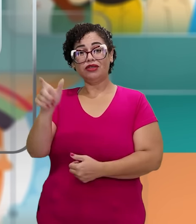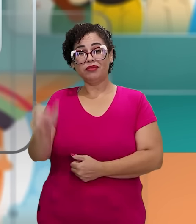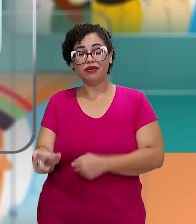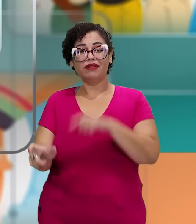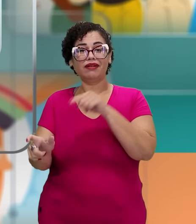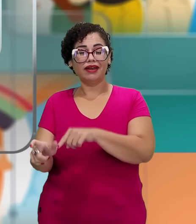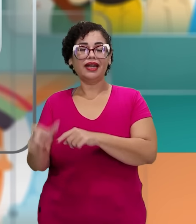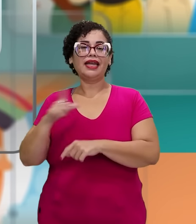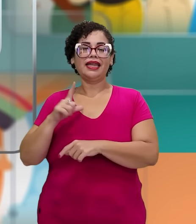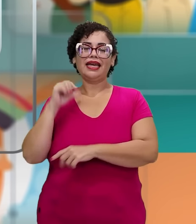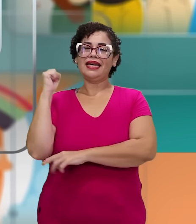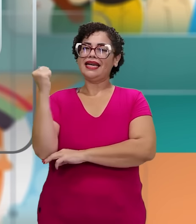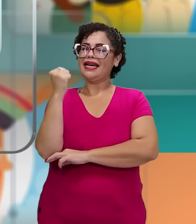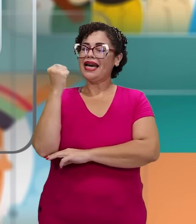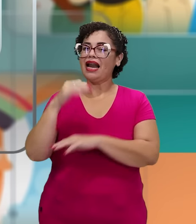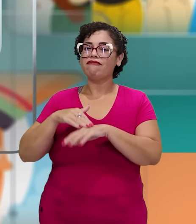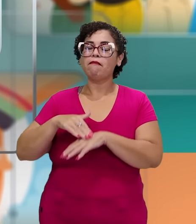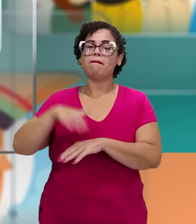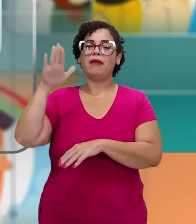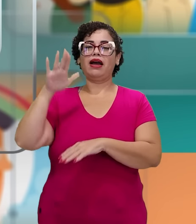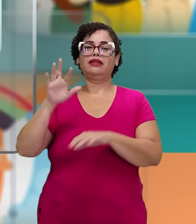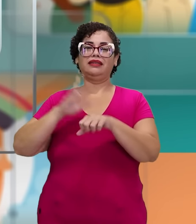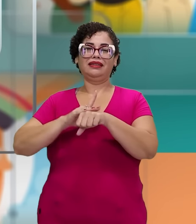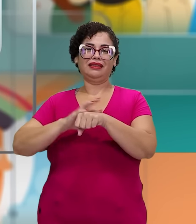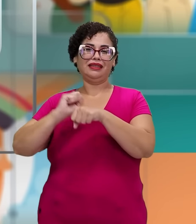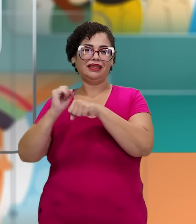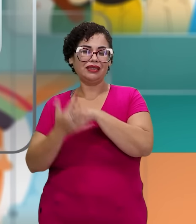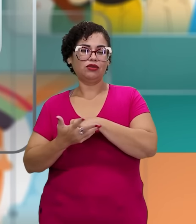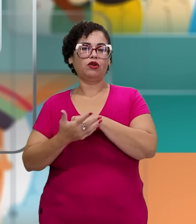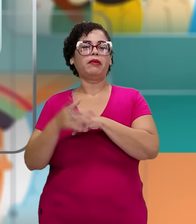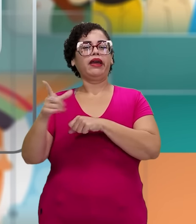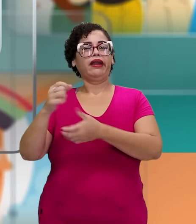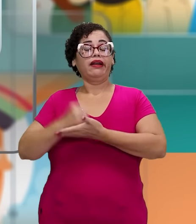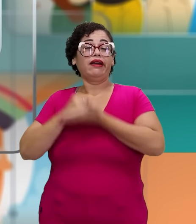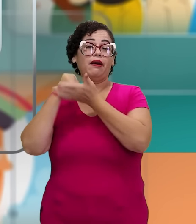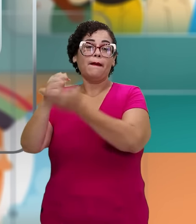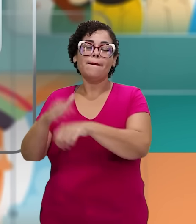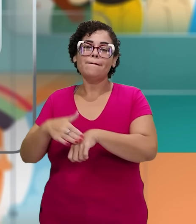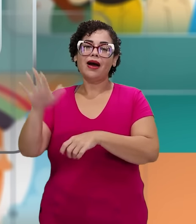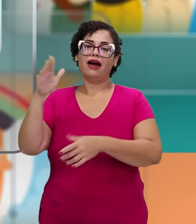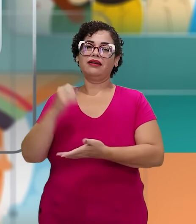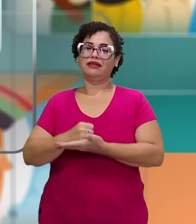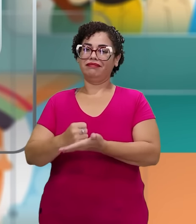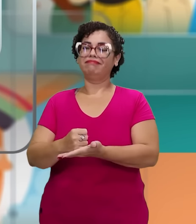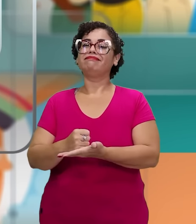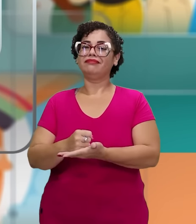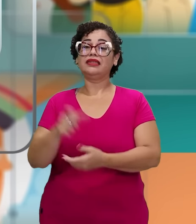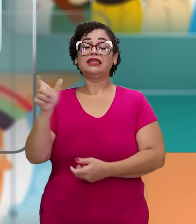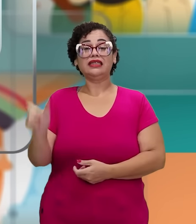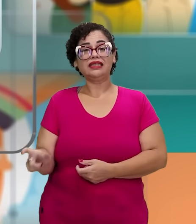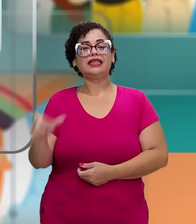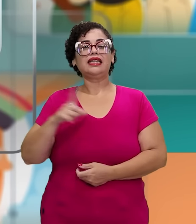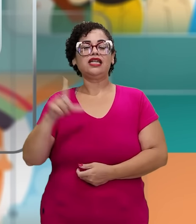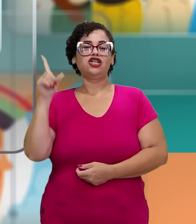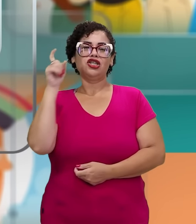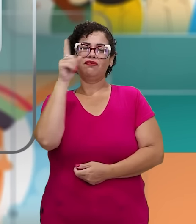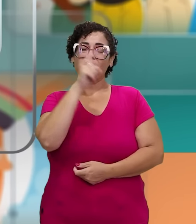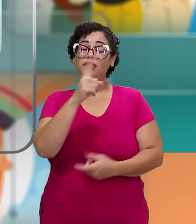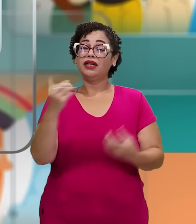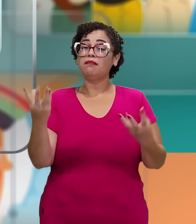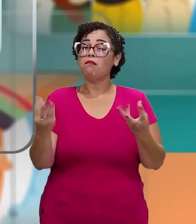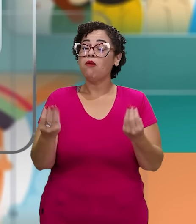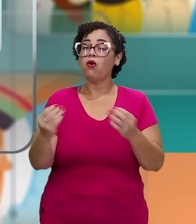os sintomas mais graves e necessitam do mais alto nível de apoio eles podem ter dificuldades extremas na